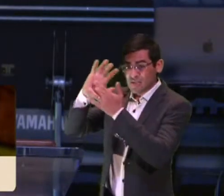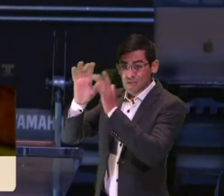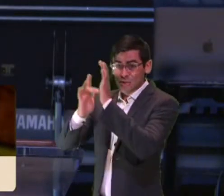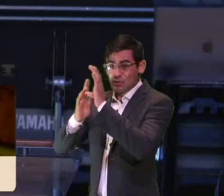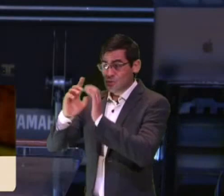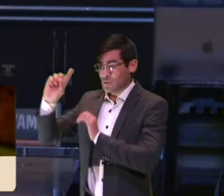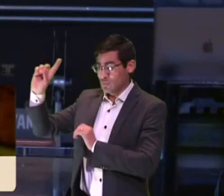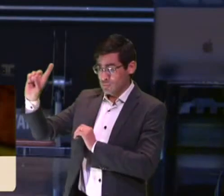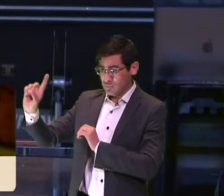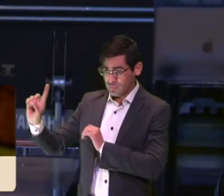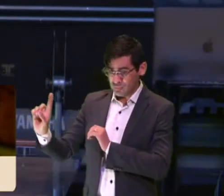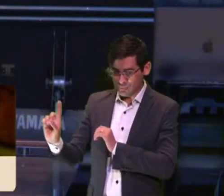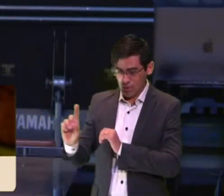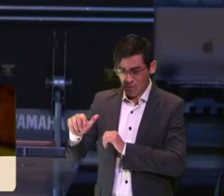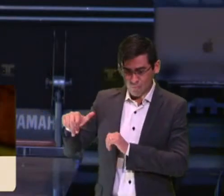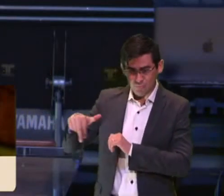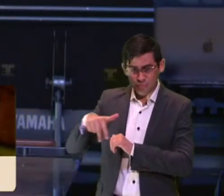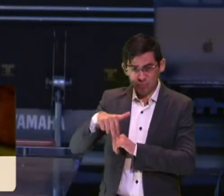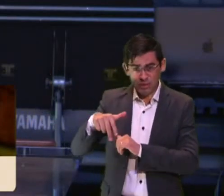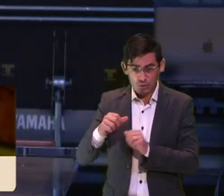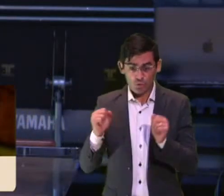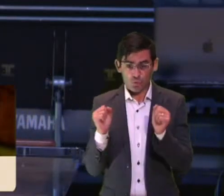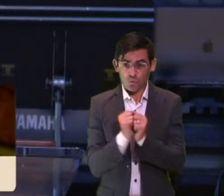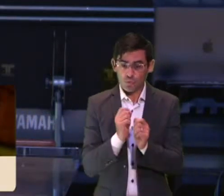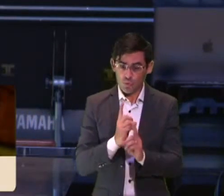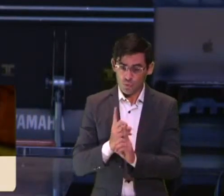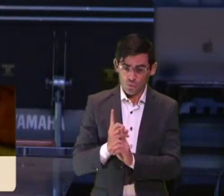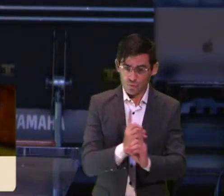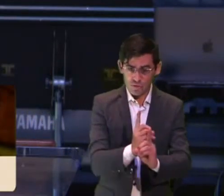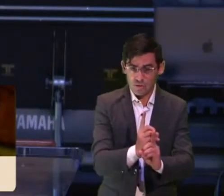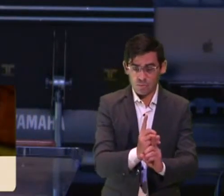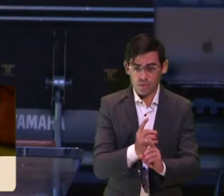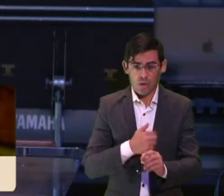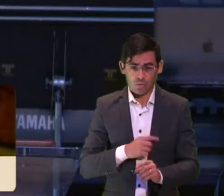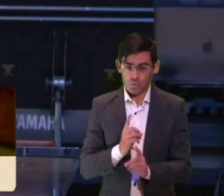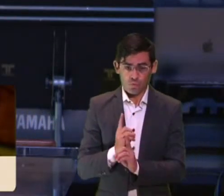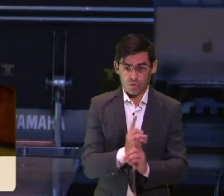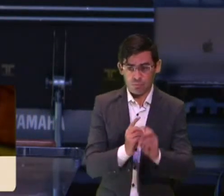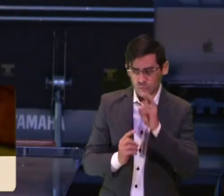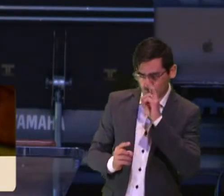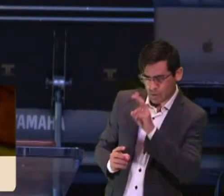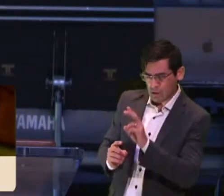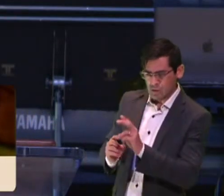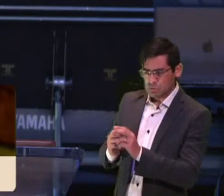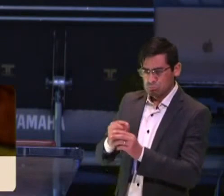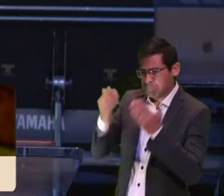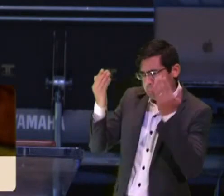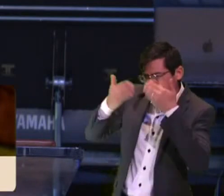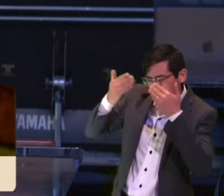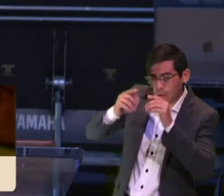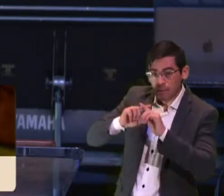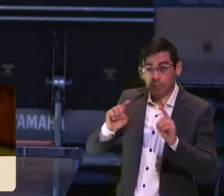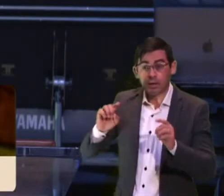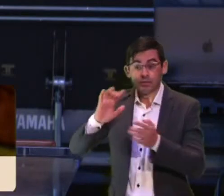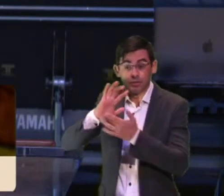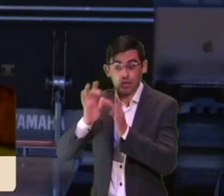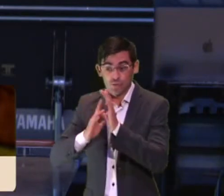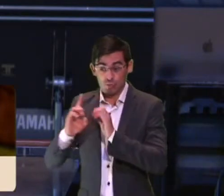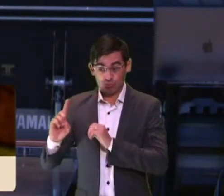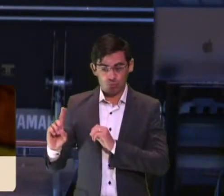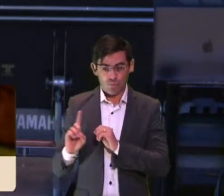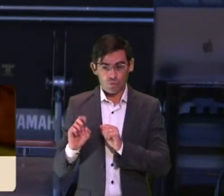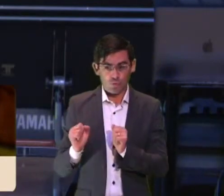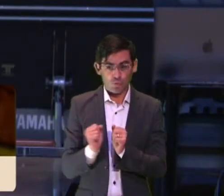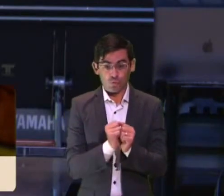andando com os discípulos no caminho de Emaús. Eles não podiam reconhecê-lo como Cristo, mas quando ele falava, a Bíblia diz que os seus